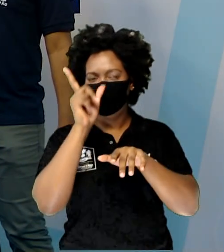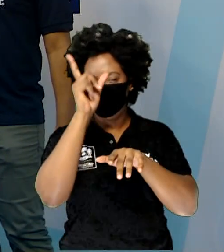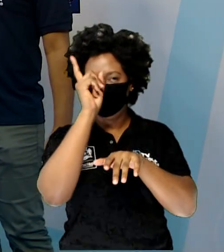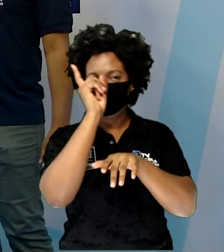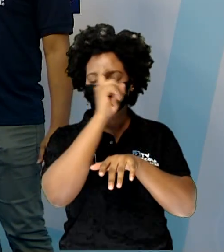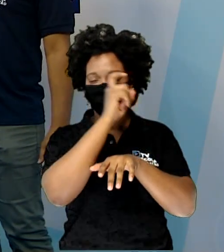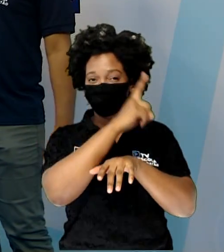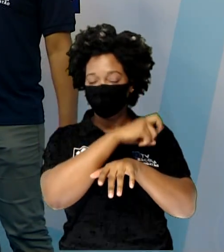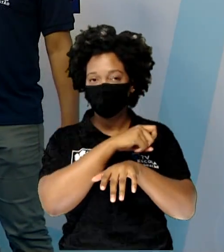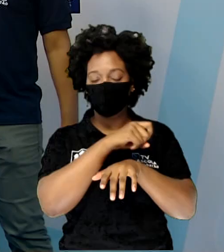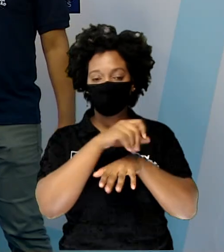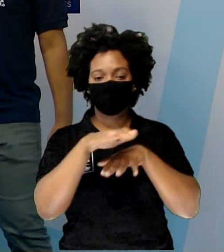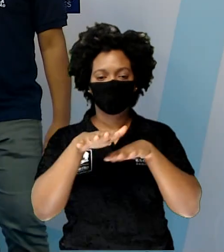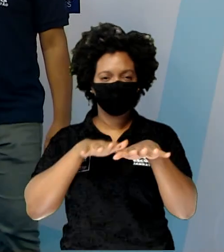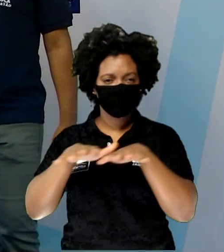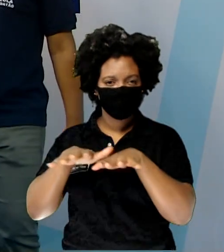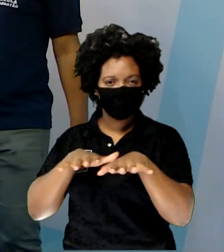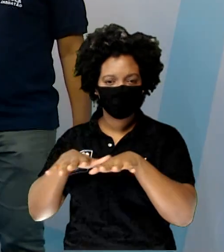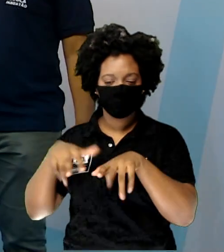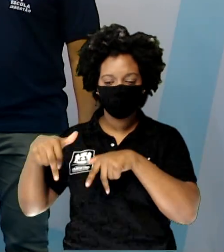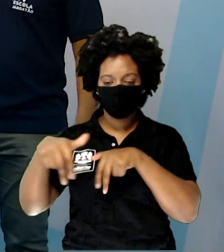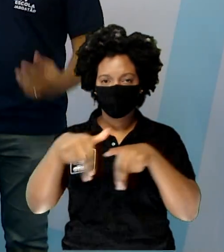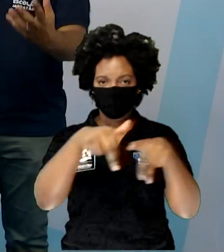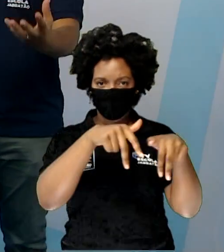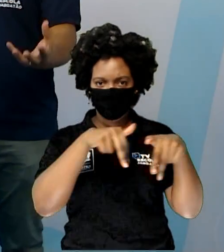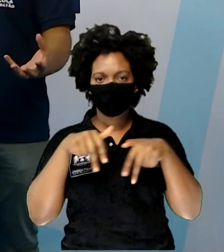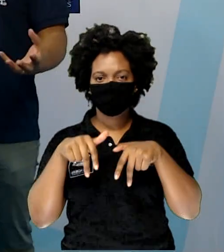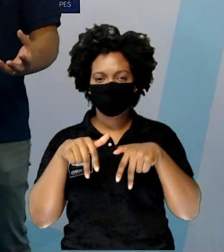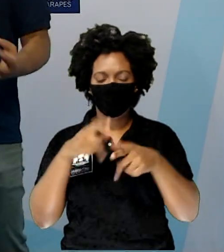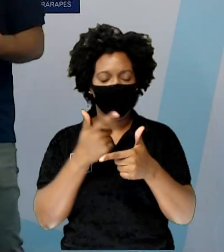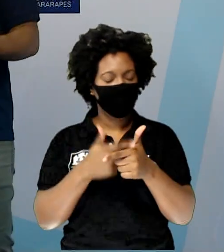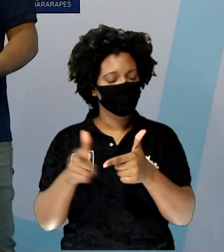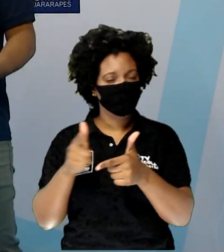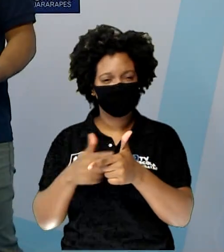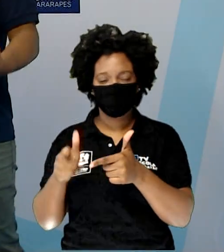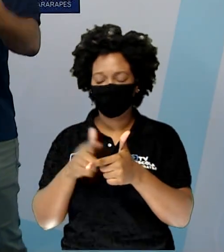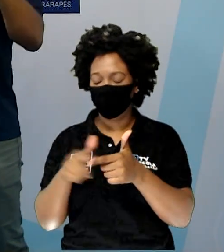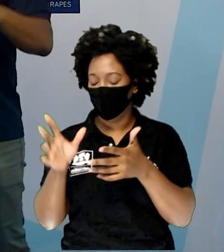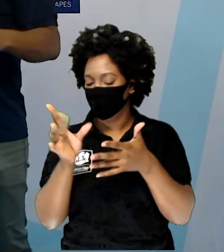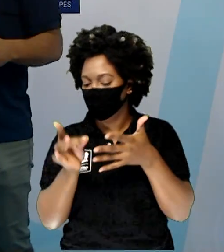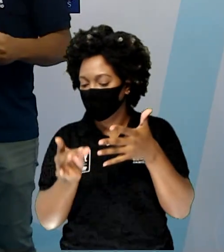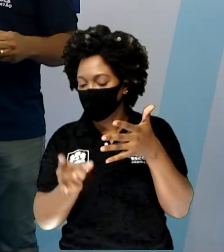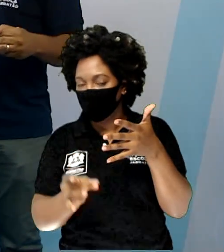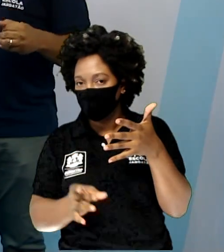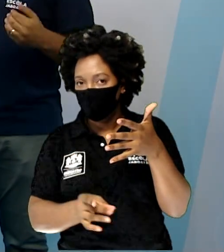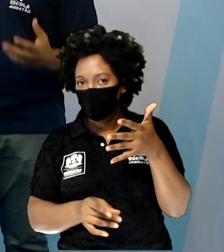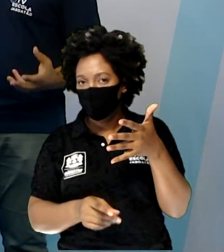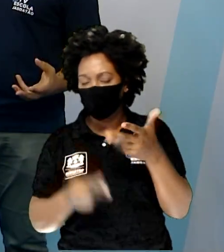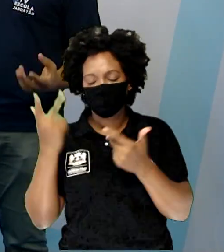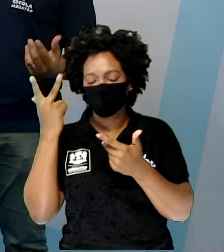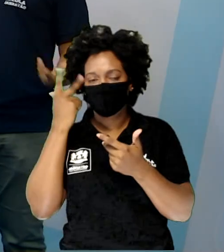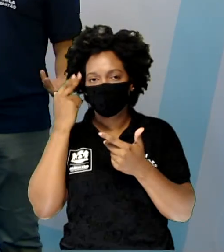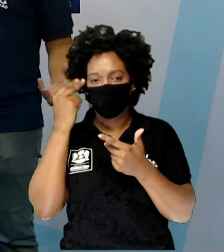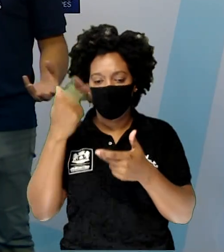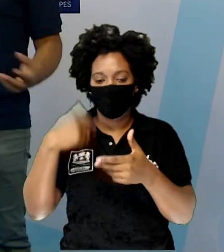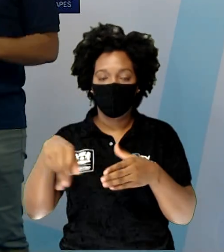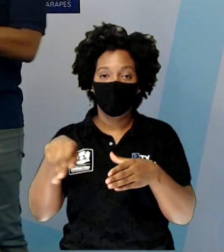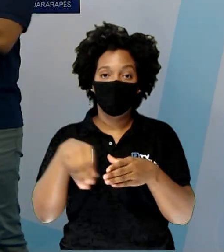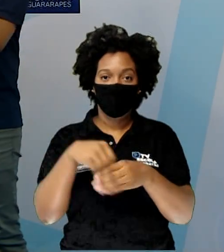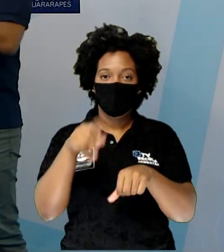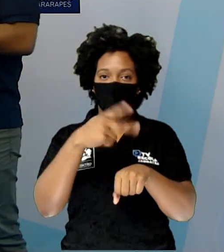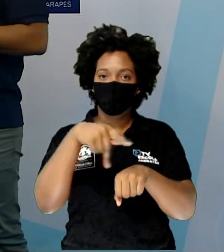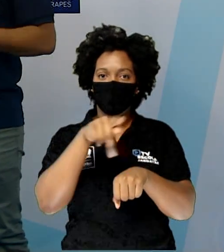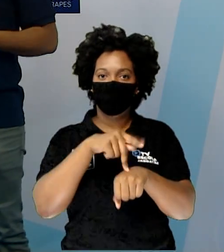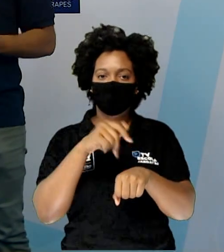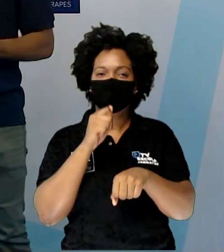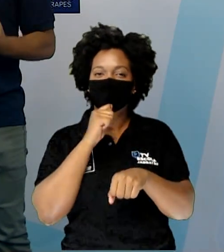deslocamento, né? Então muito problema de infraestrutura, que é normal em países em processo de desenvolvimento como é o nosso, e a